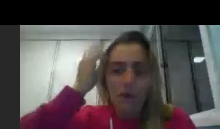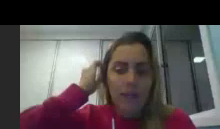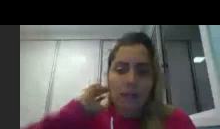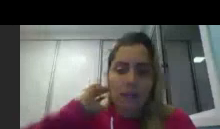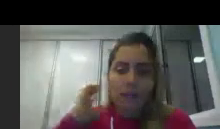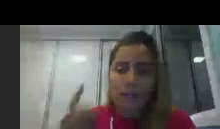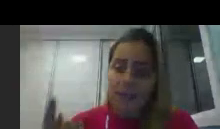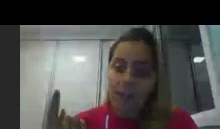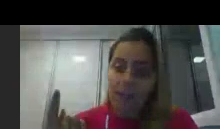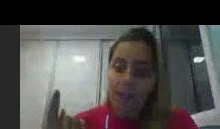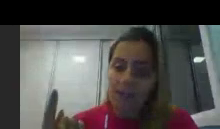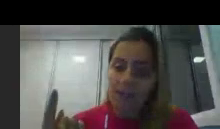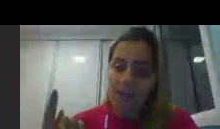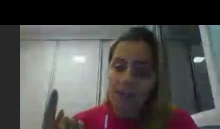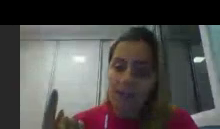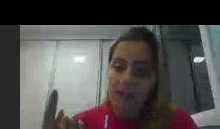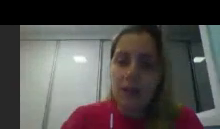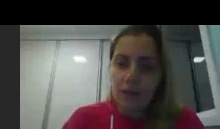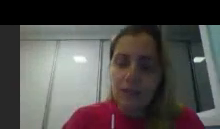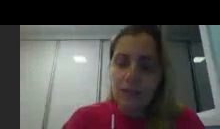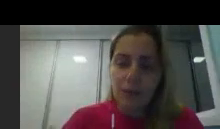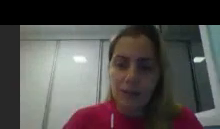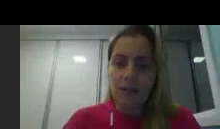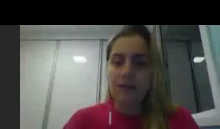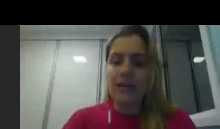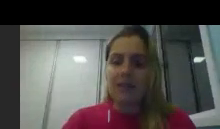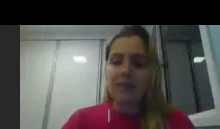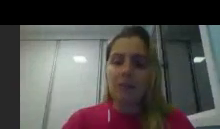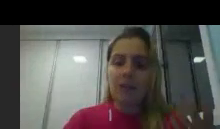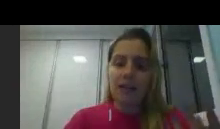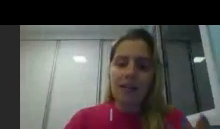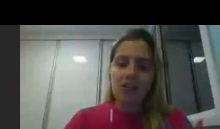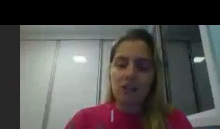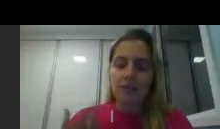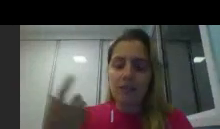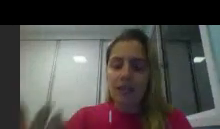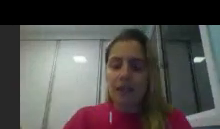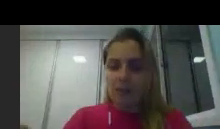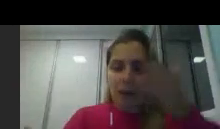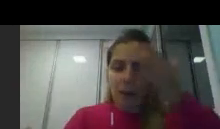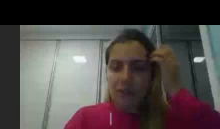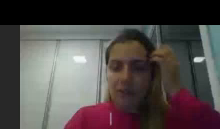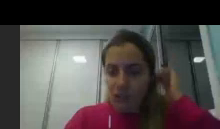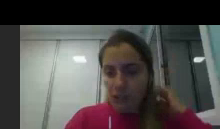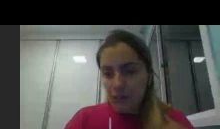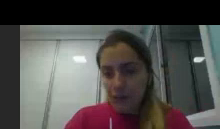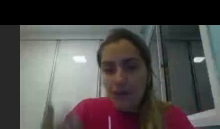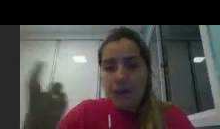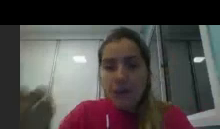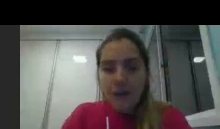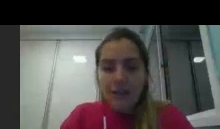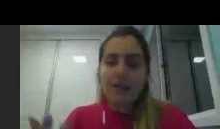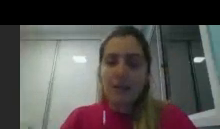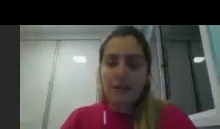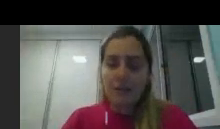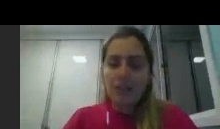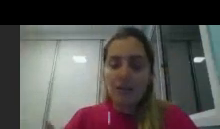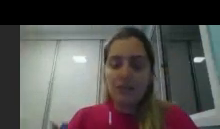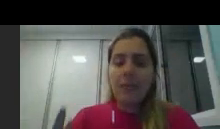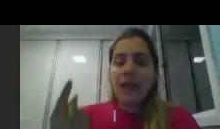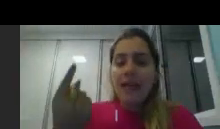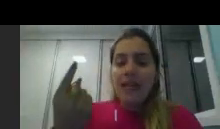bom? Durante uma primeira gestação, se acontecer uma situação dessa, da mulher negativa se casa com pai positivo e vem uma